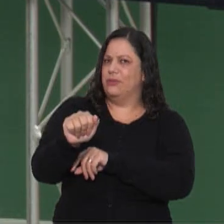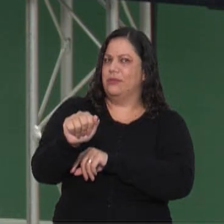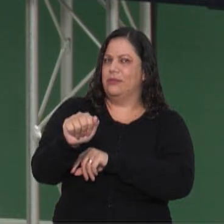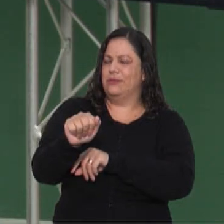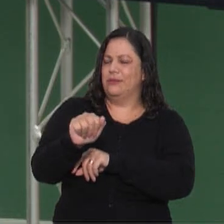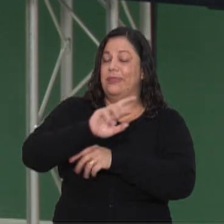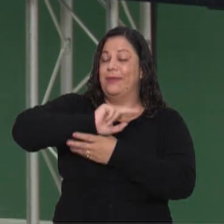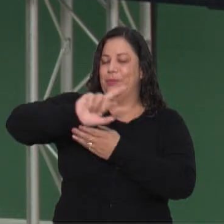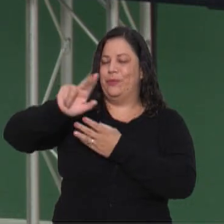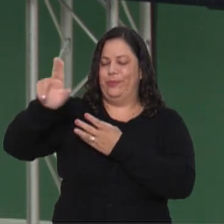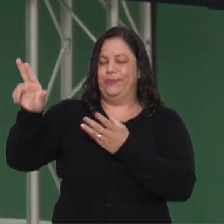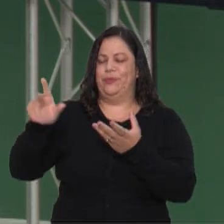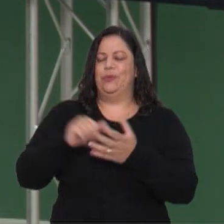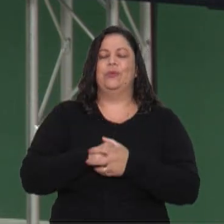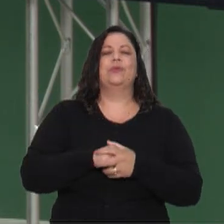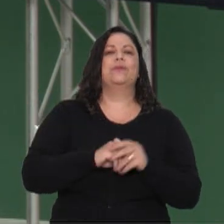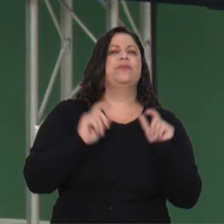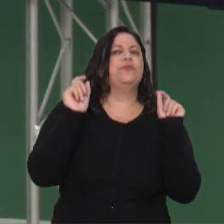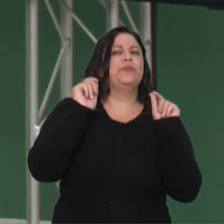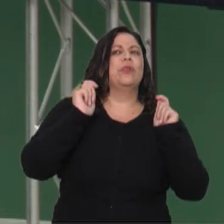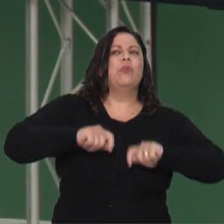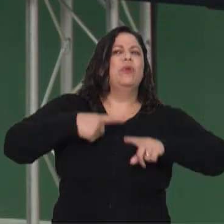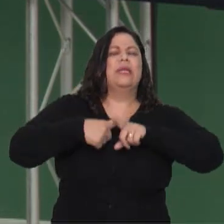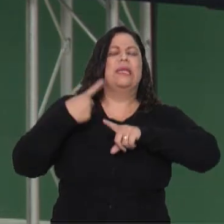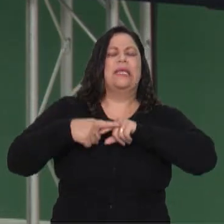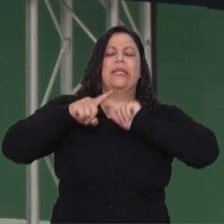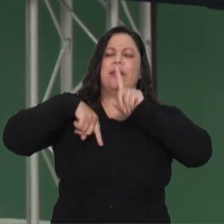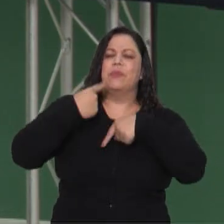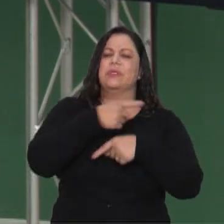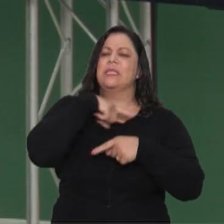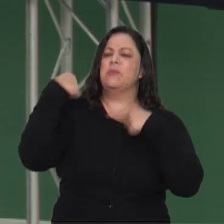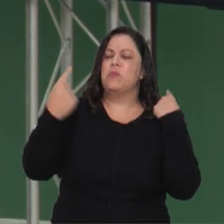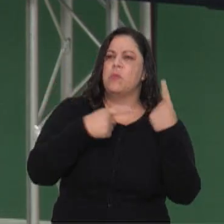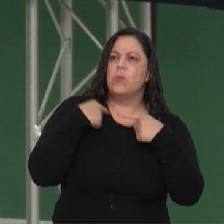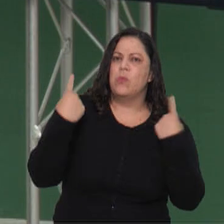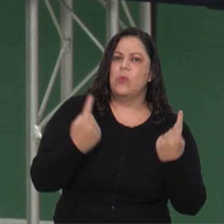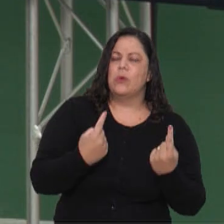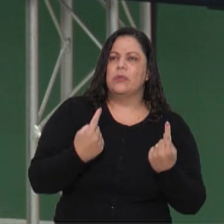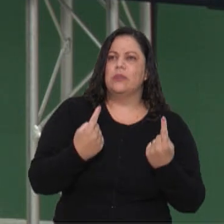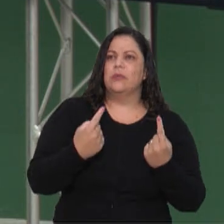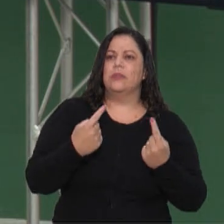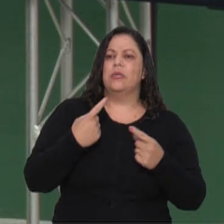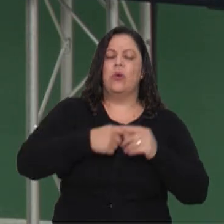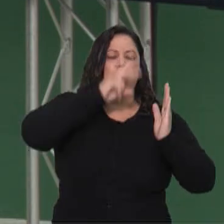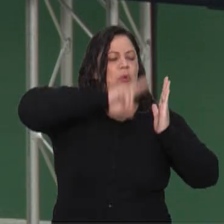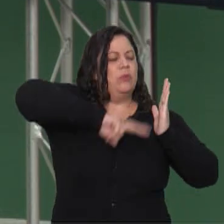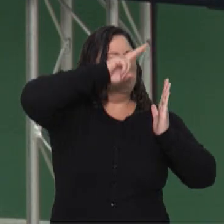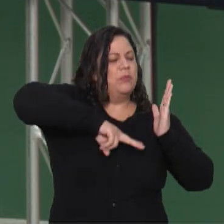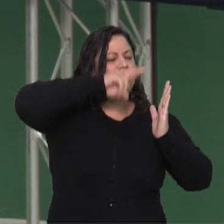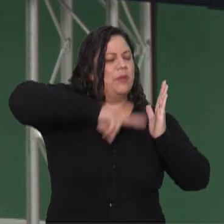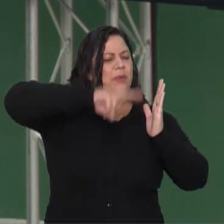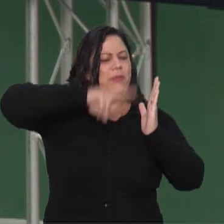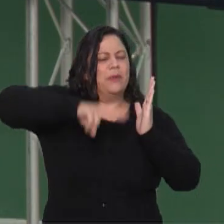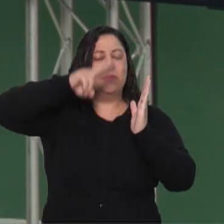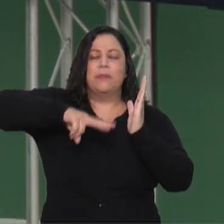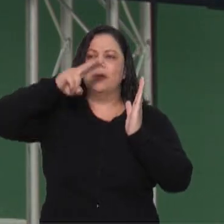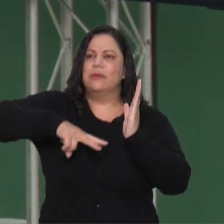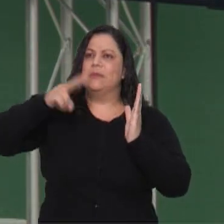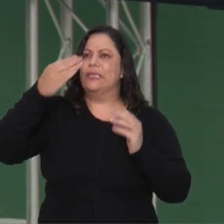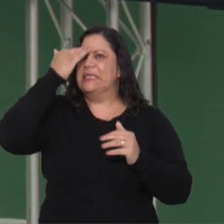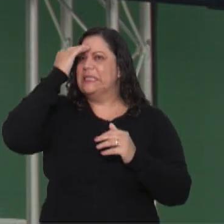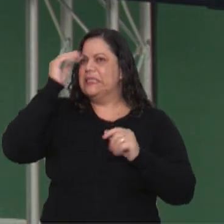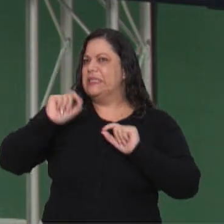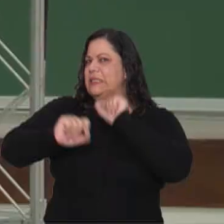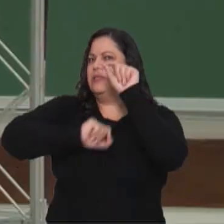ele estava falecido o entendem como o pai da dialética? Como nós já vimos nas aulas anteriores, certo?